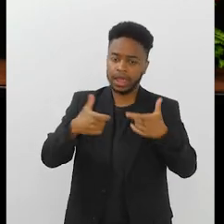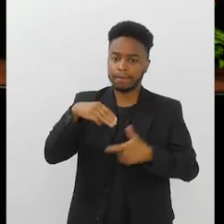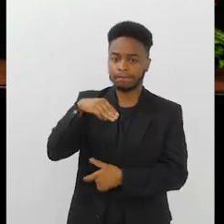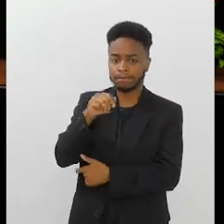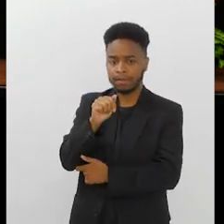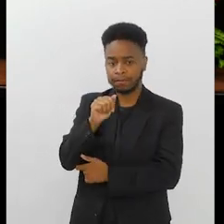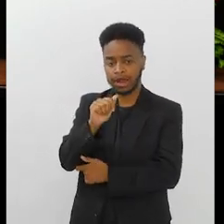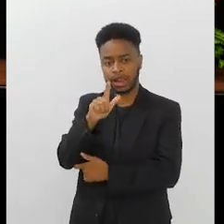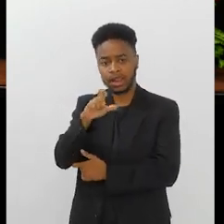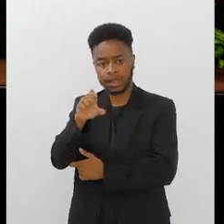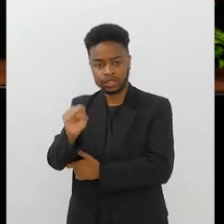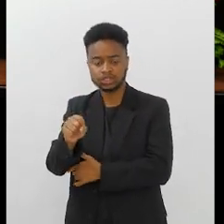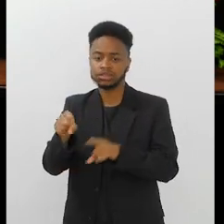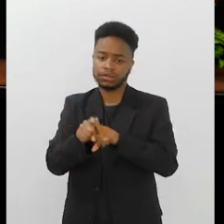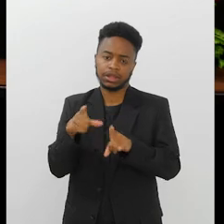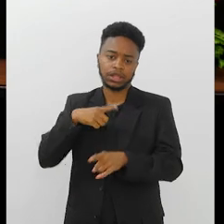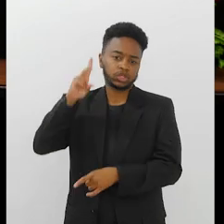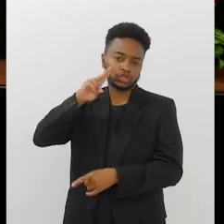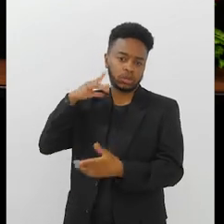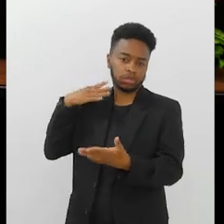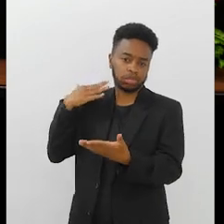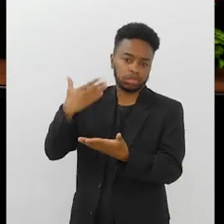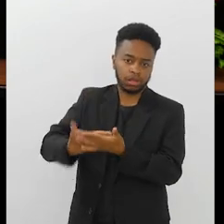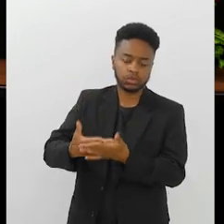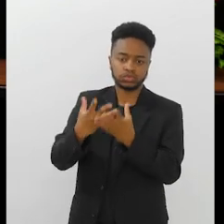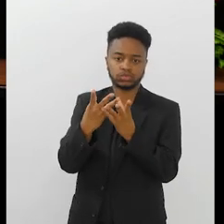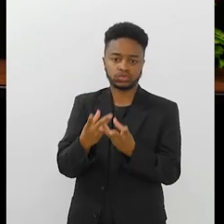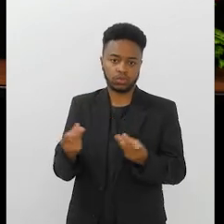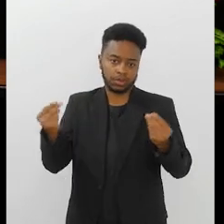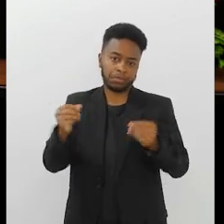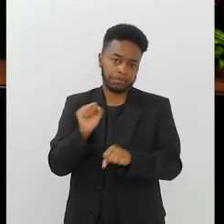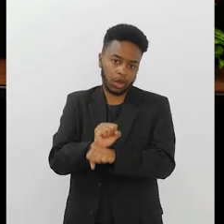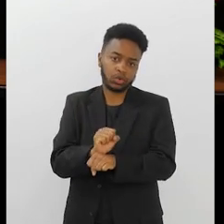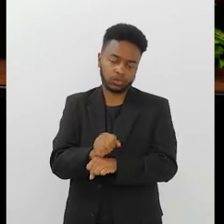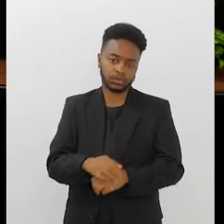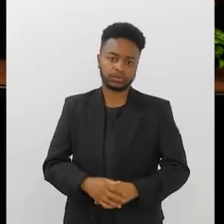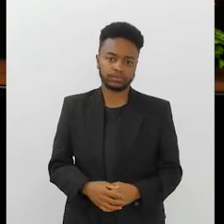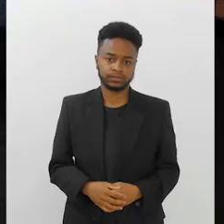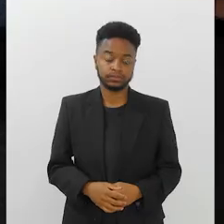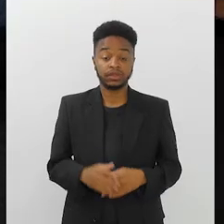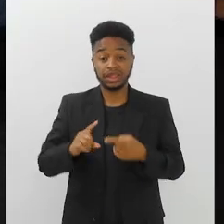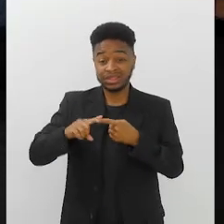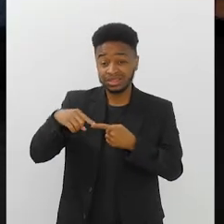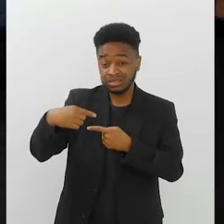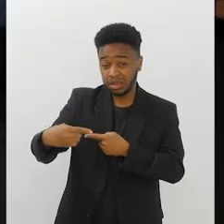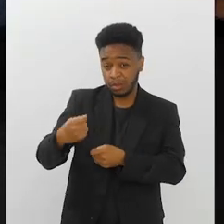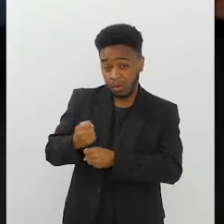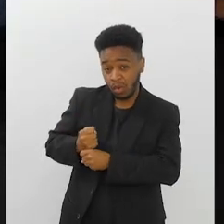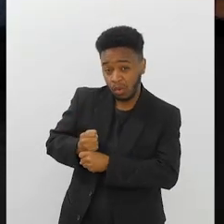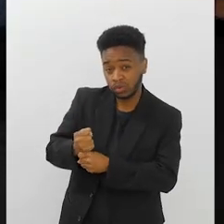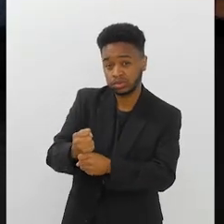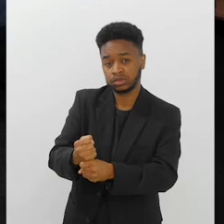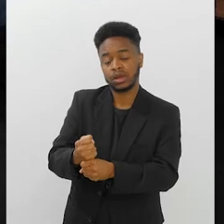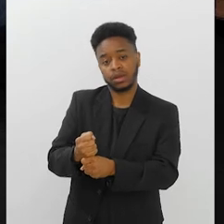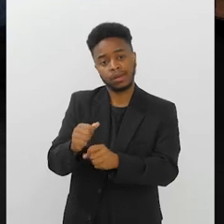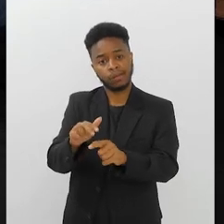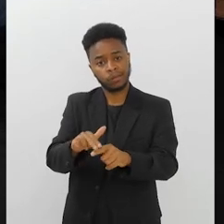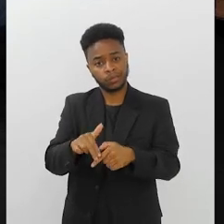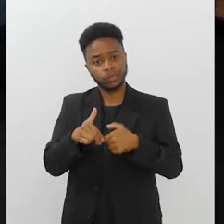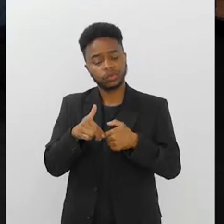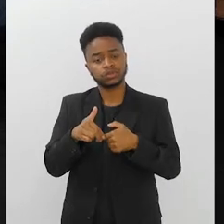histório que já se tem isso foi esquecido isso foi fechado parado de alguma forma muitos anos depois a partir de toda